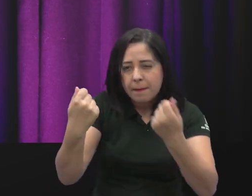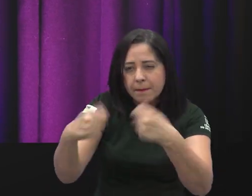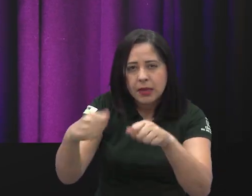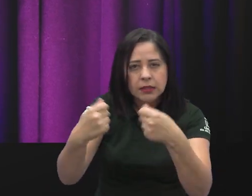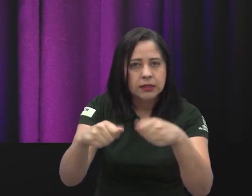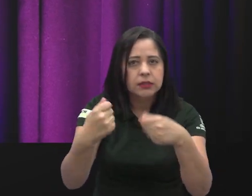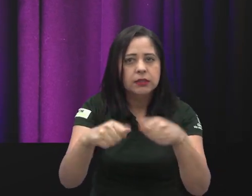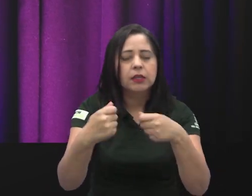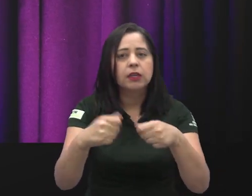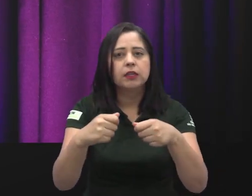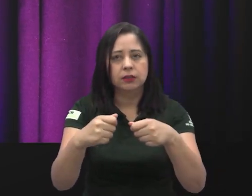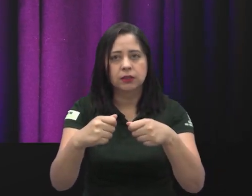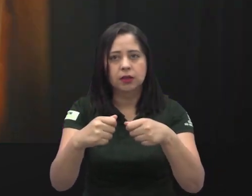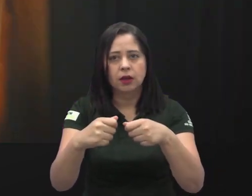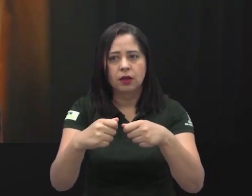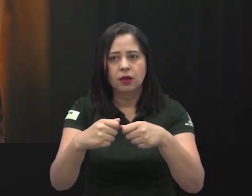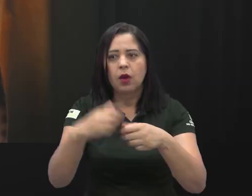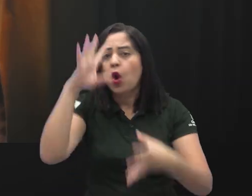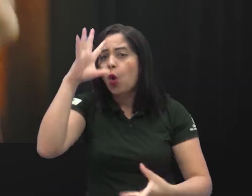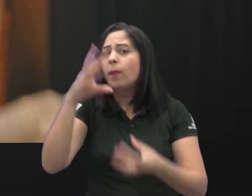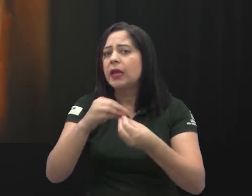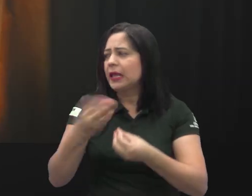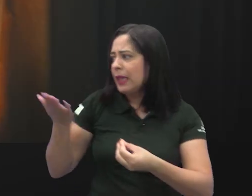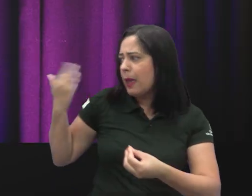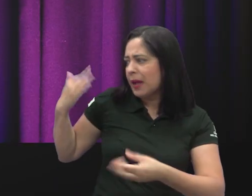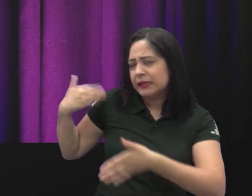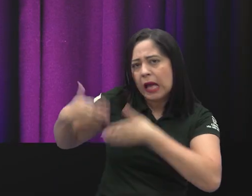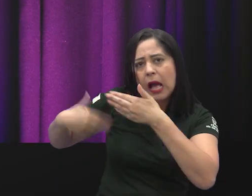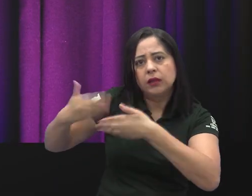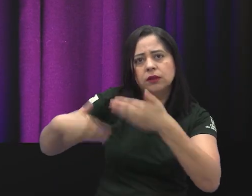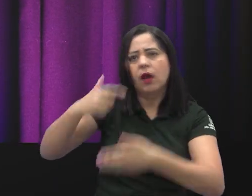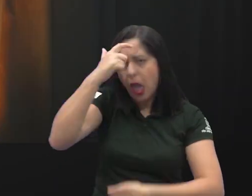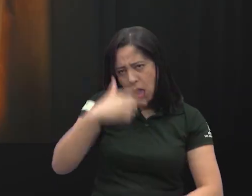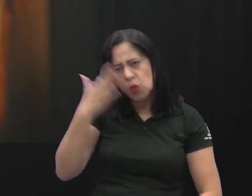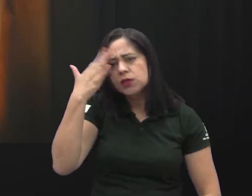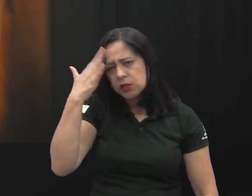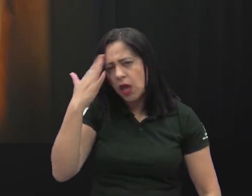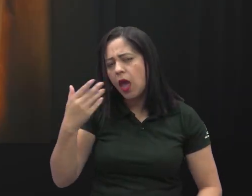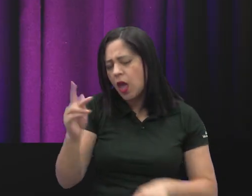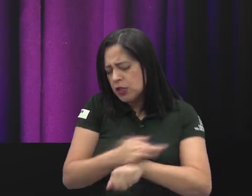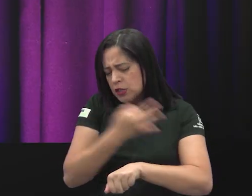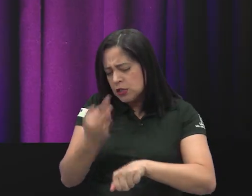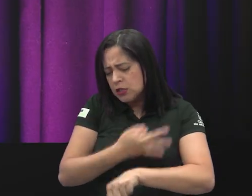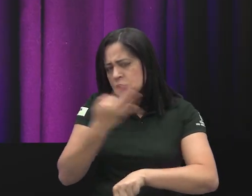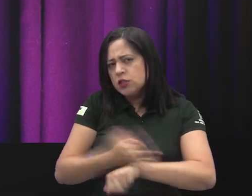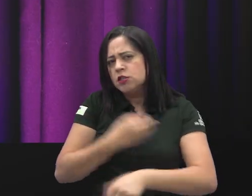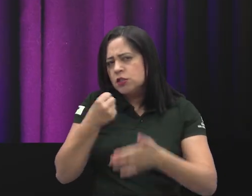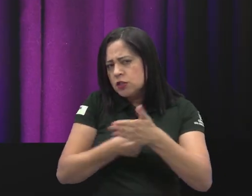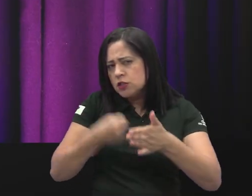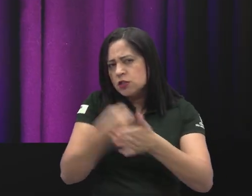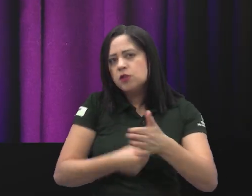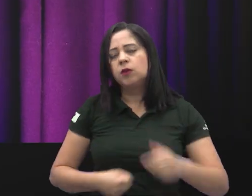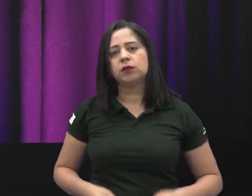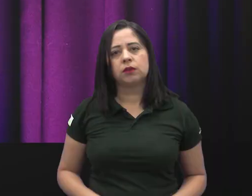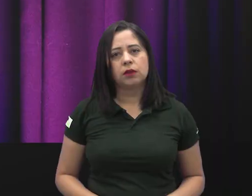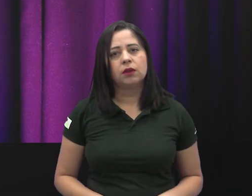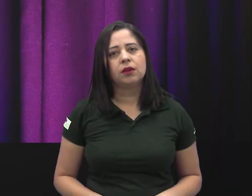Você precisa saber tudo que eu passei. Só eu sei.